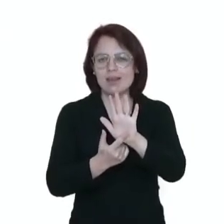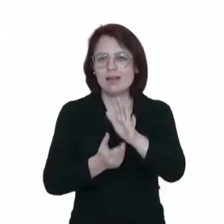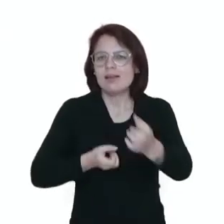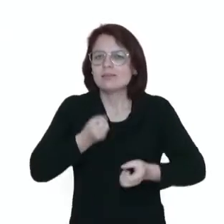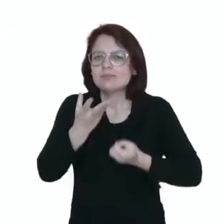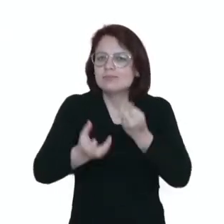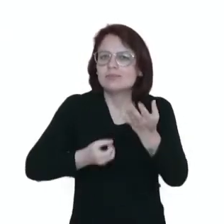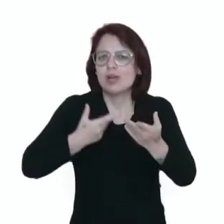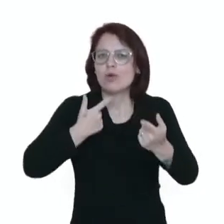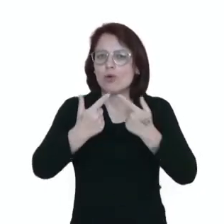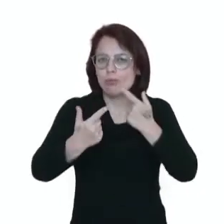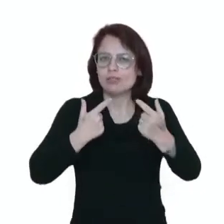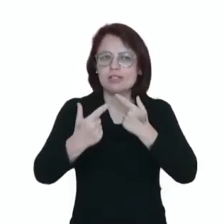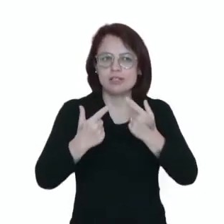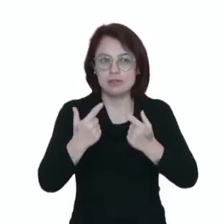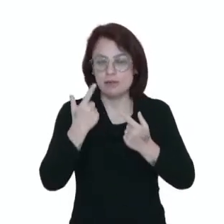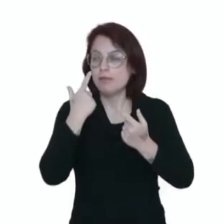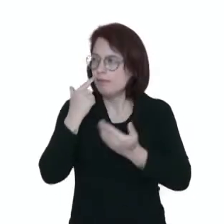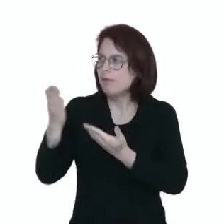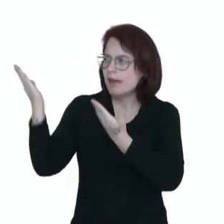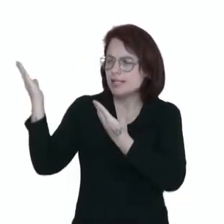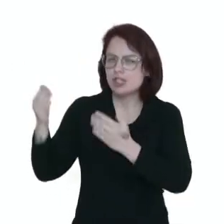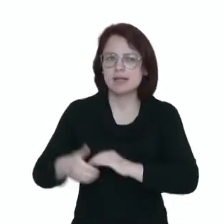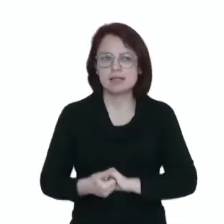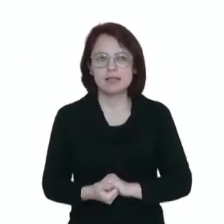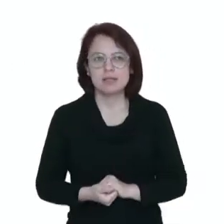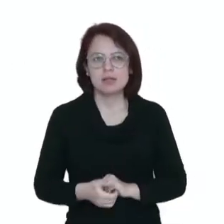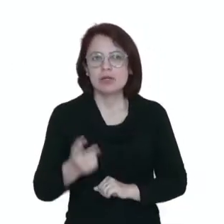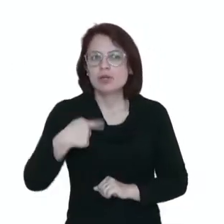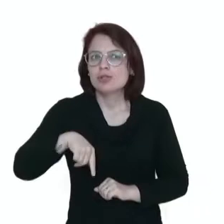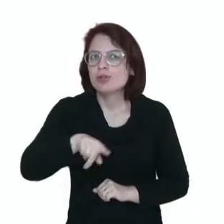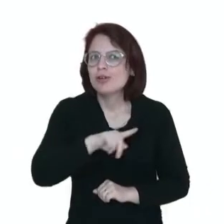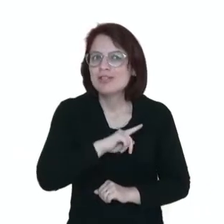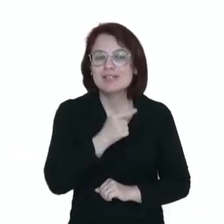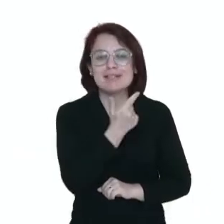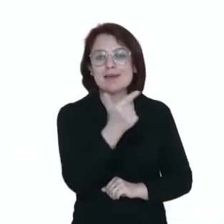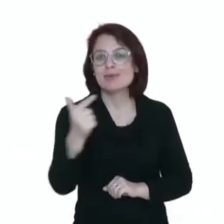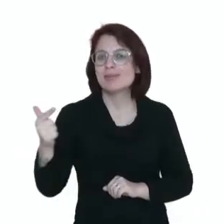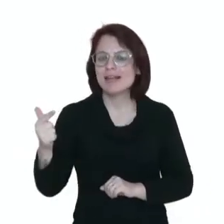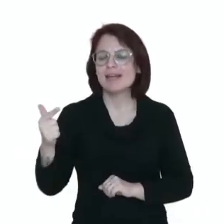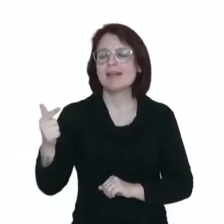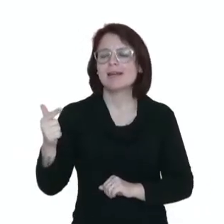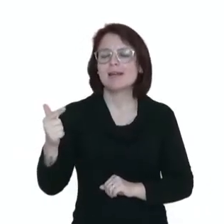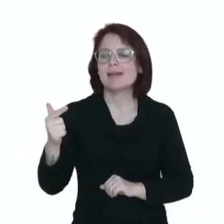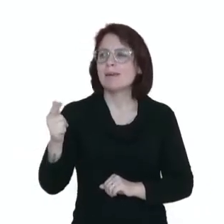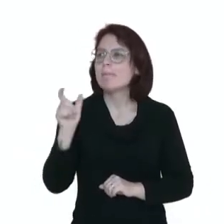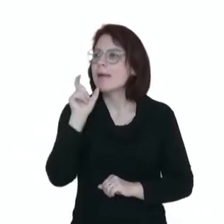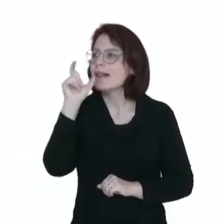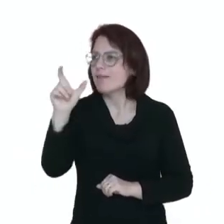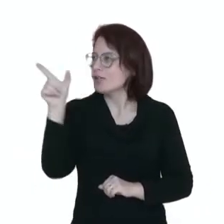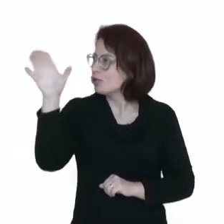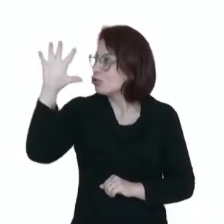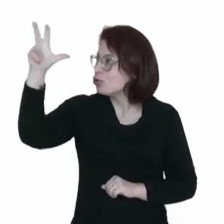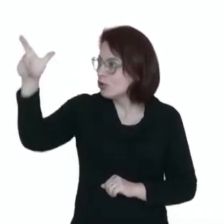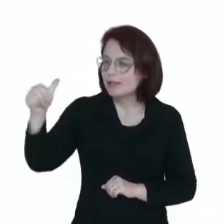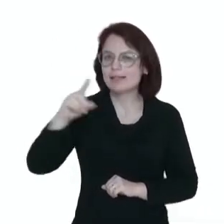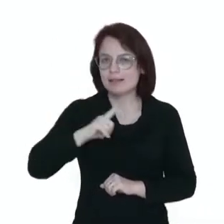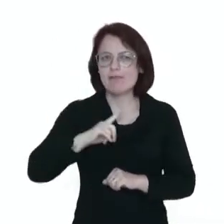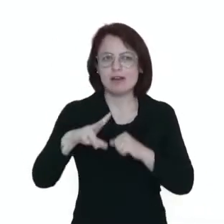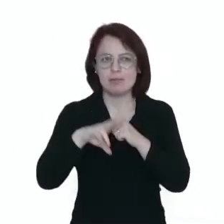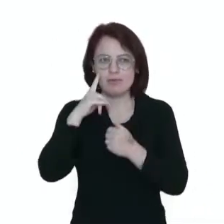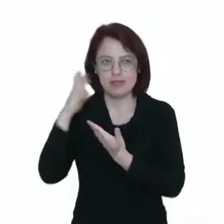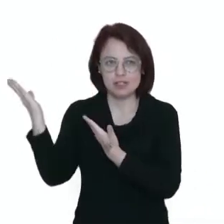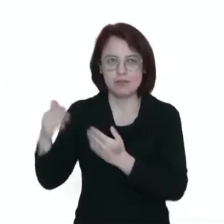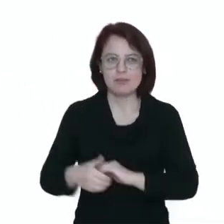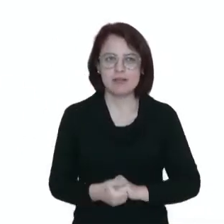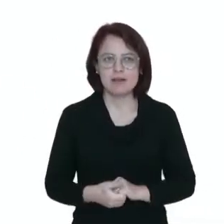intenção comunicativa. Observe, aqui nós não temos nenhuma outra palavra que não seja verbo. Todas elas são verbo.